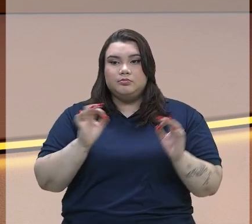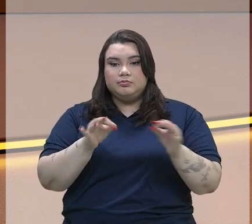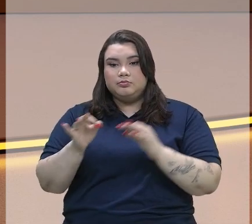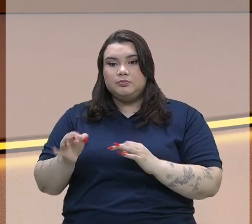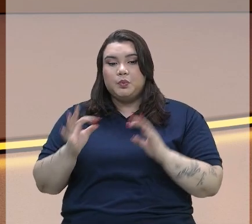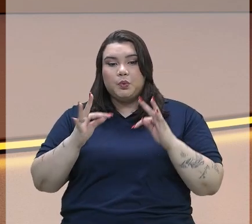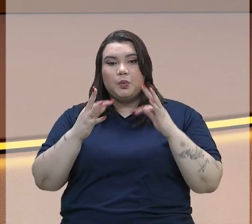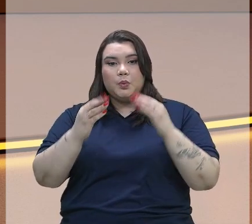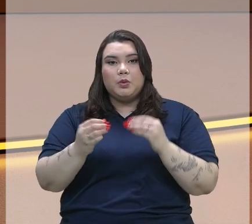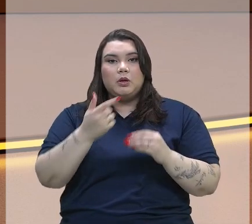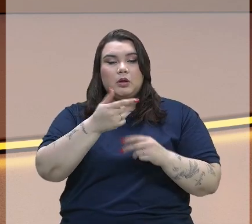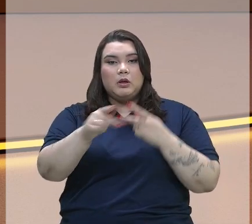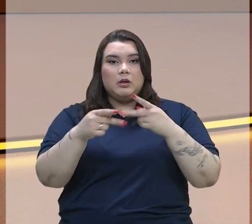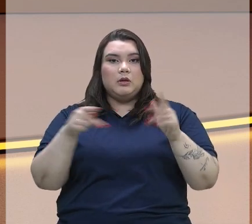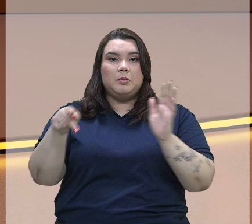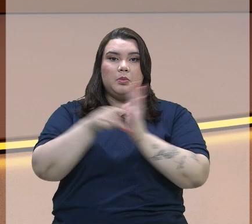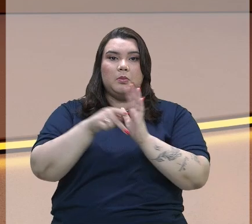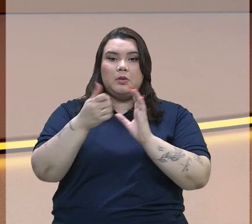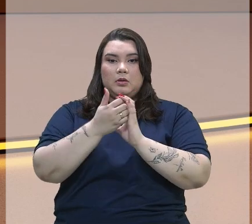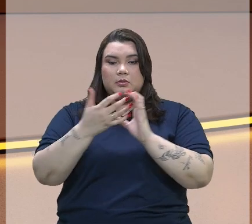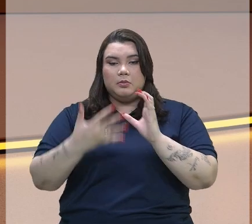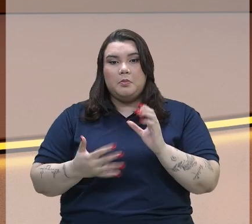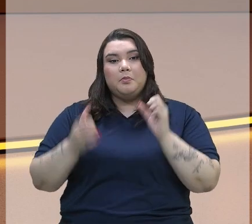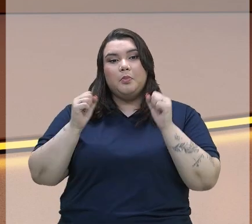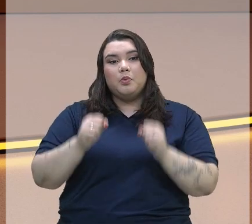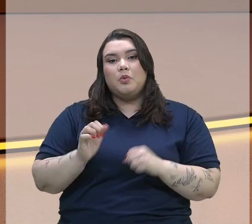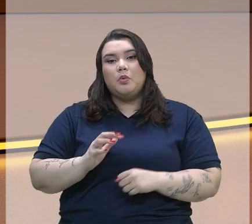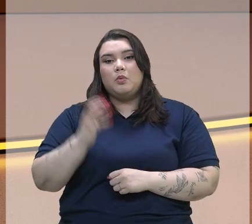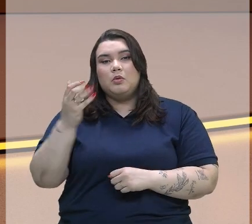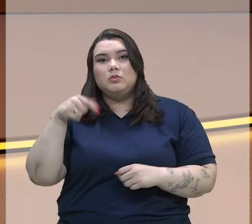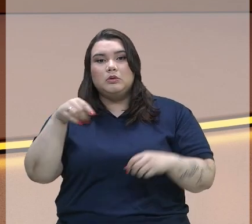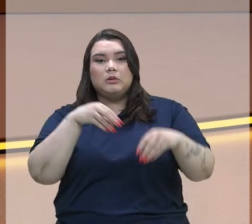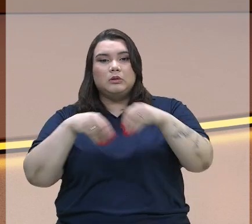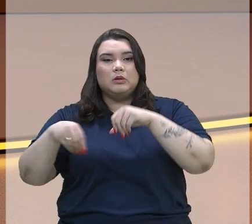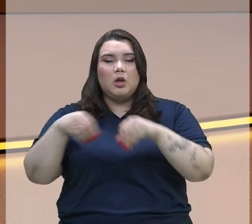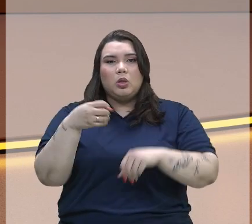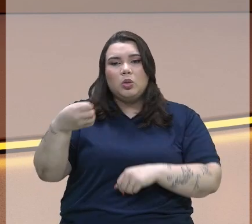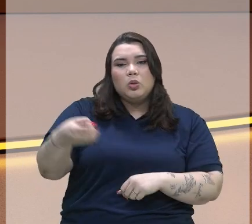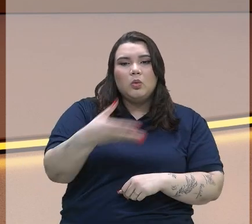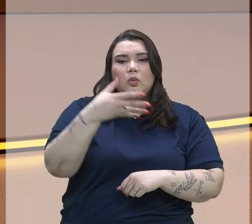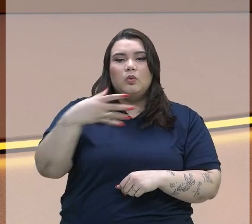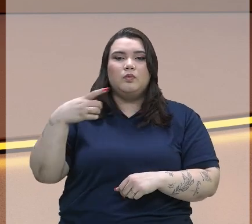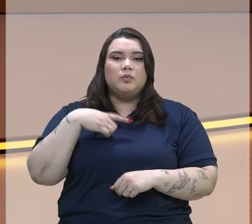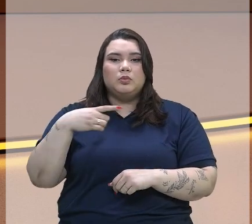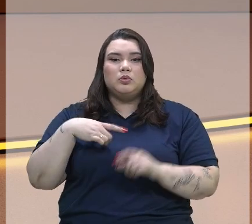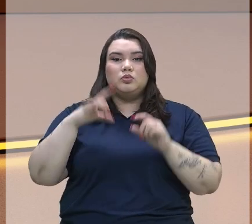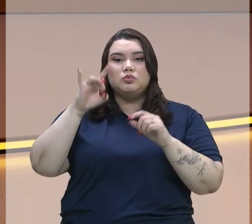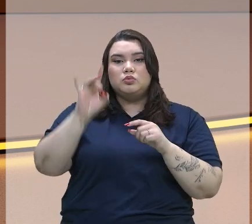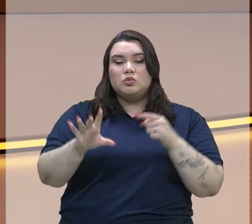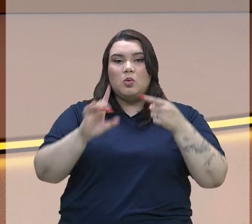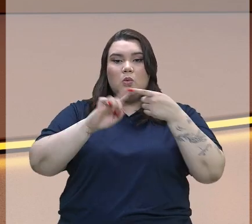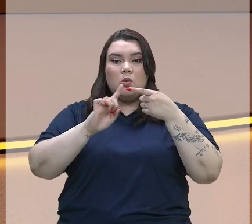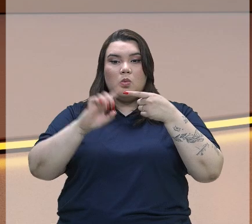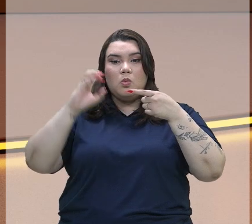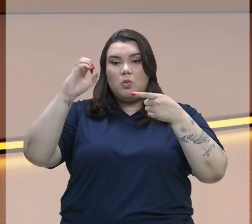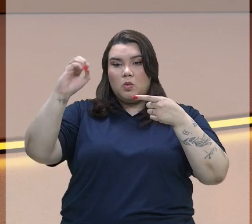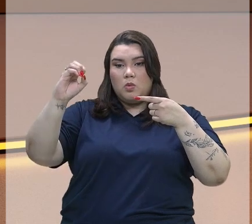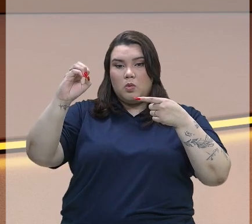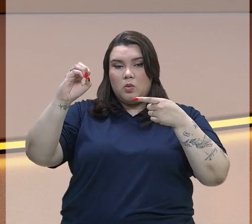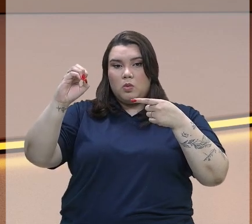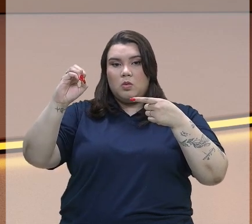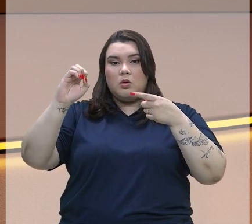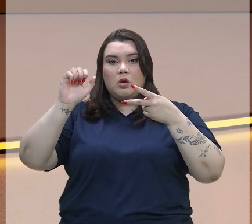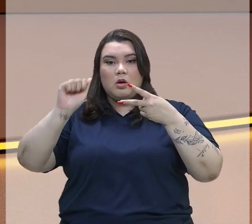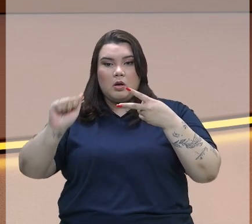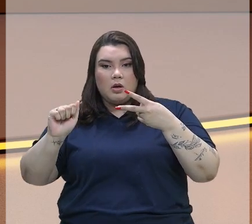esses horizontes, tá certo? Pode acontecer num solo mais jovem da gente ter o horizonte O, da gente ter o horizonte